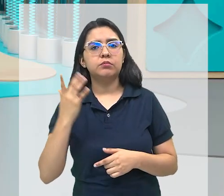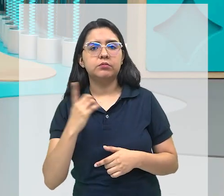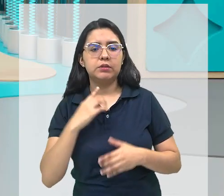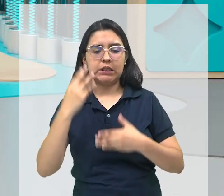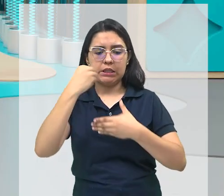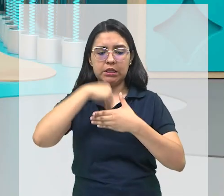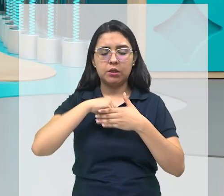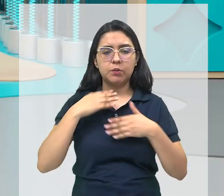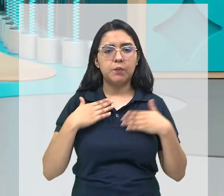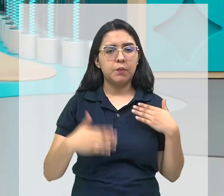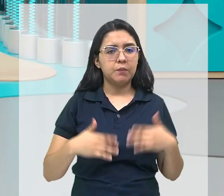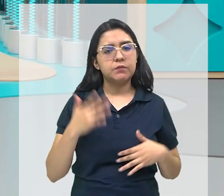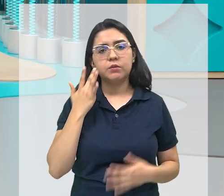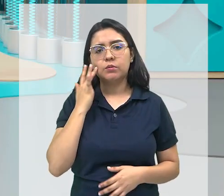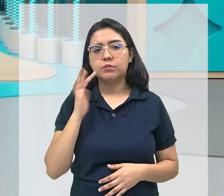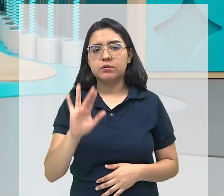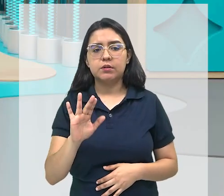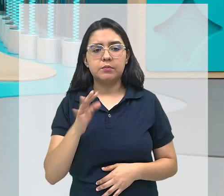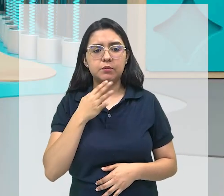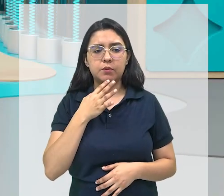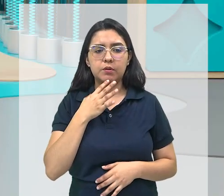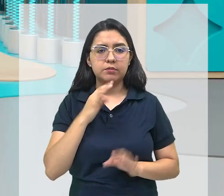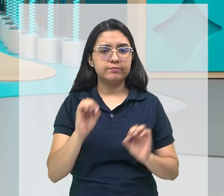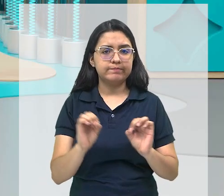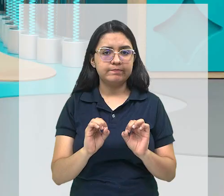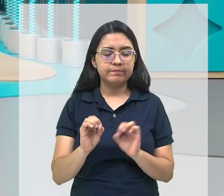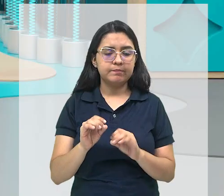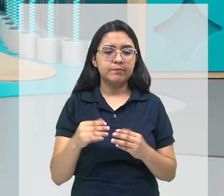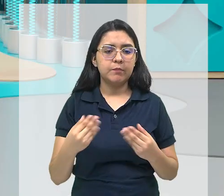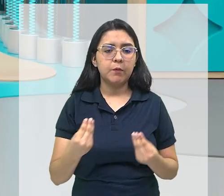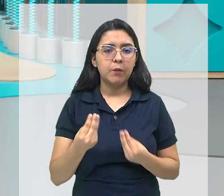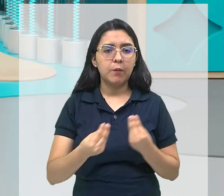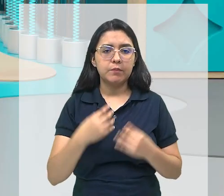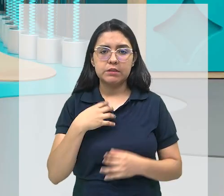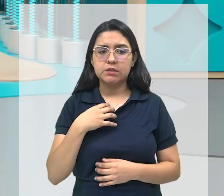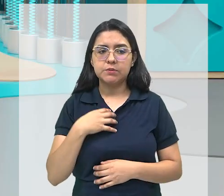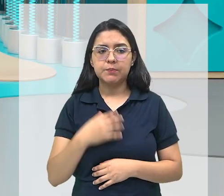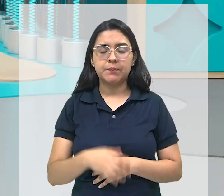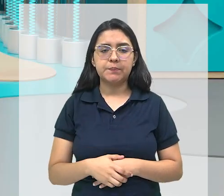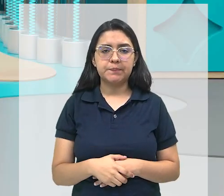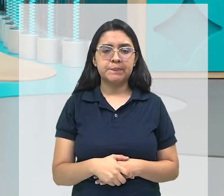possíveis lesões, né? Você não sabe qual é o estado de saúde que está essa pessoa.